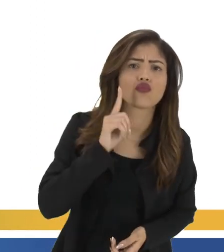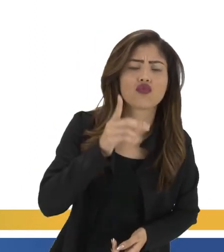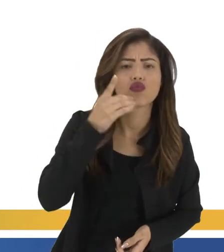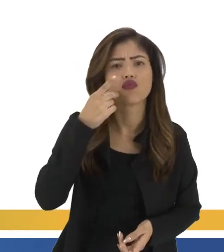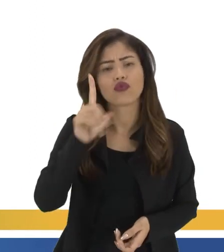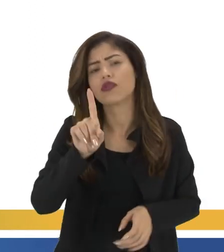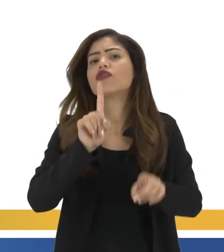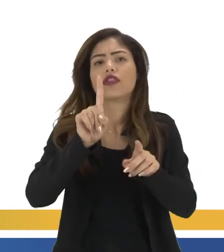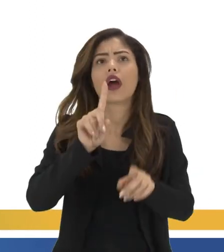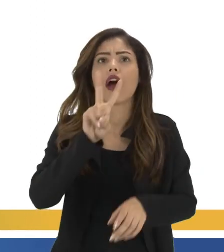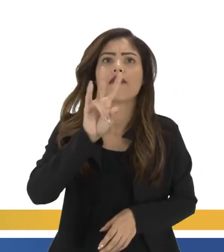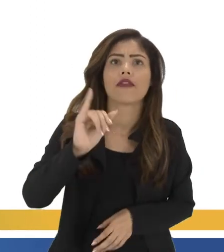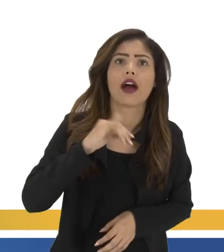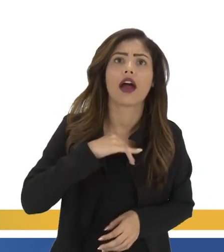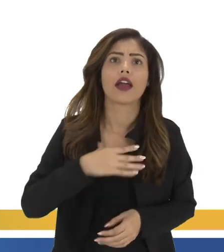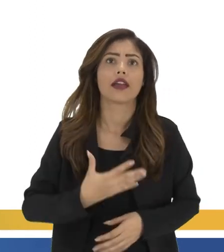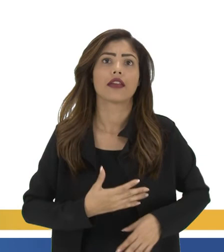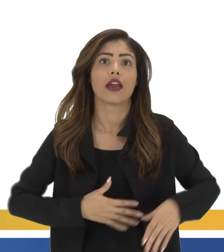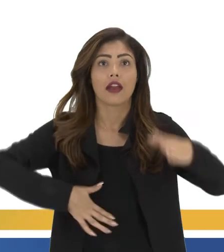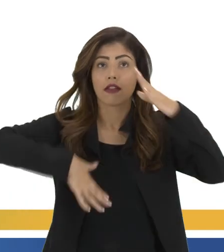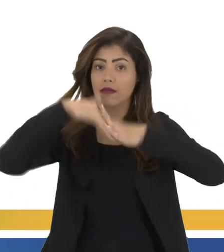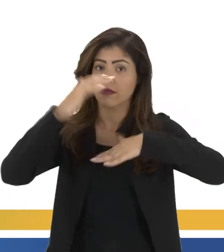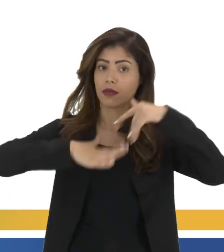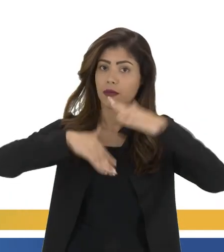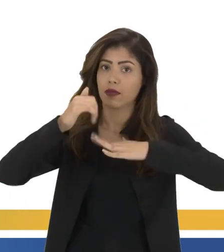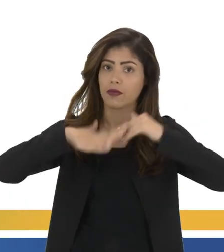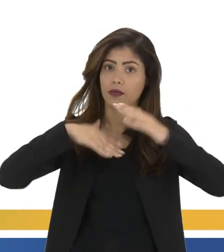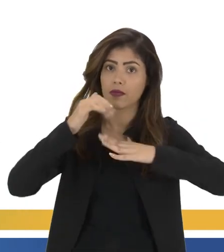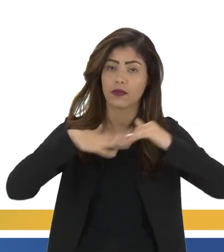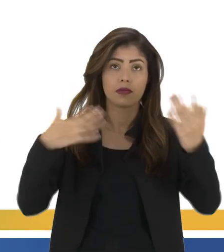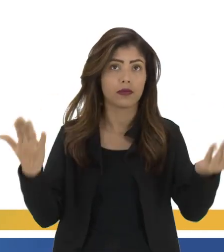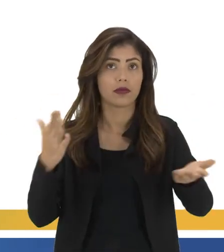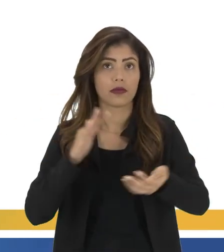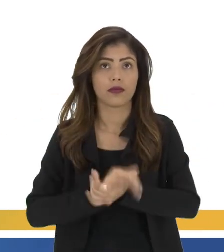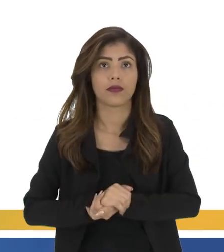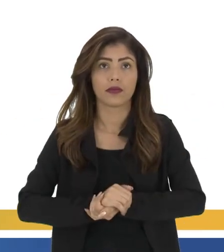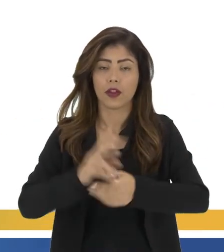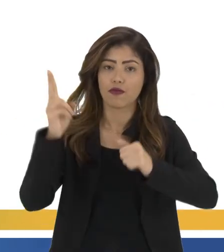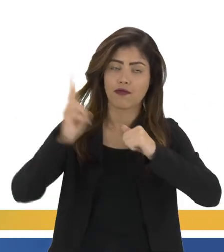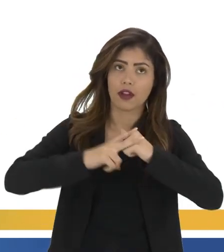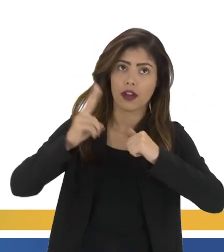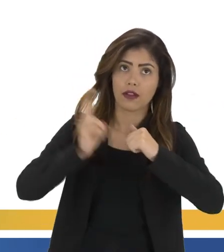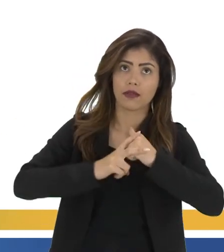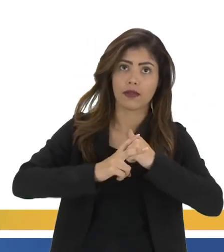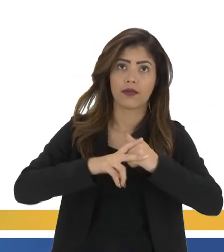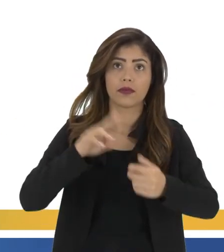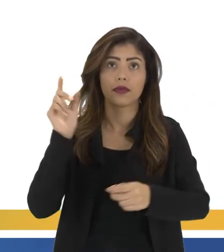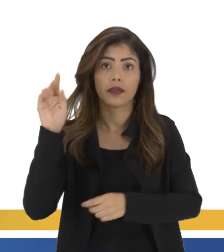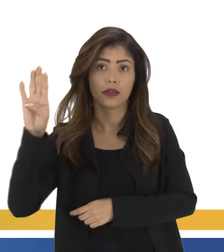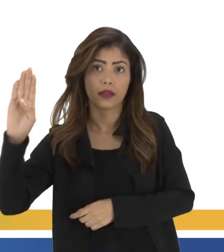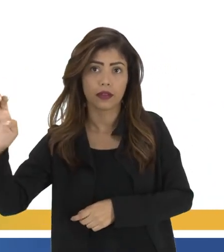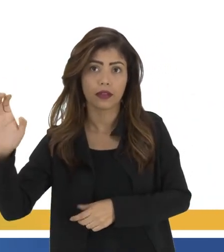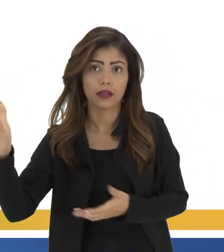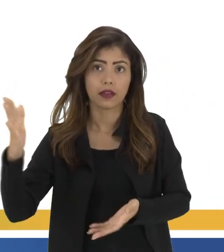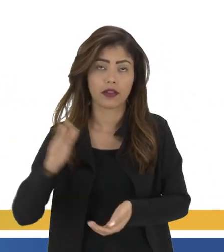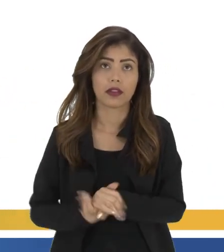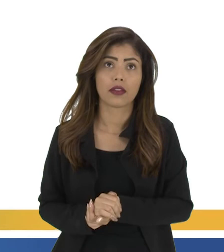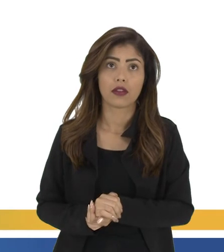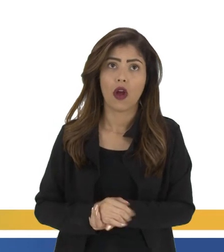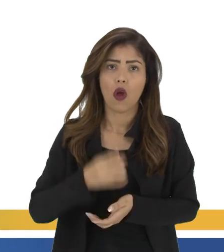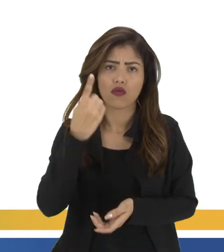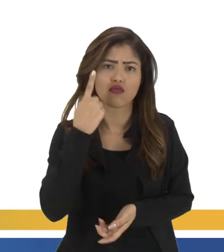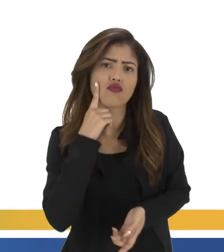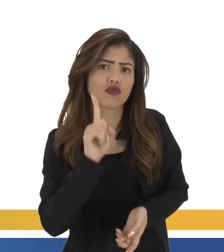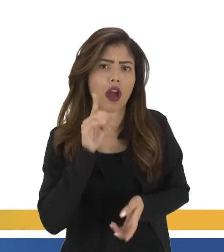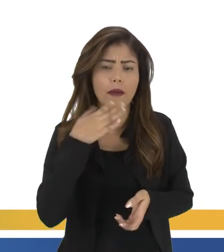minha filha. Great professional. Verbo be, é o verbo to be. Um dia minha filha será. O que